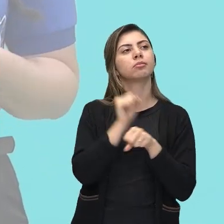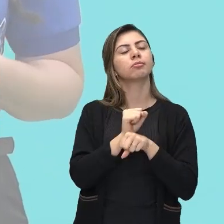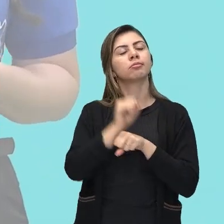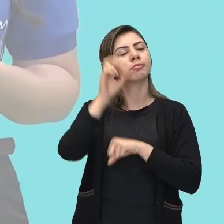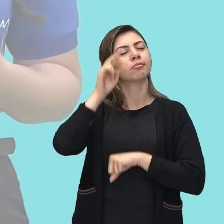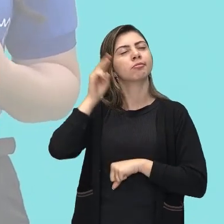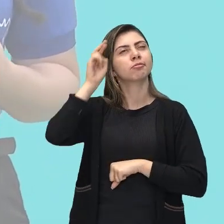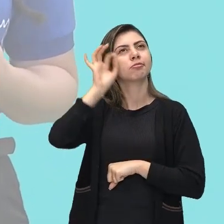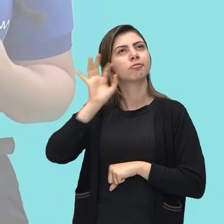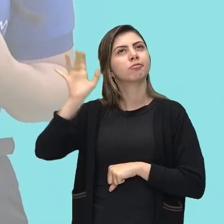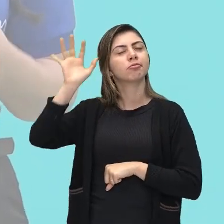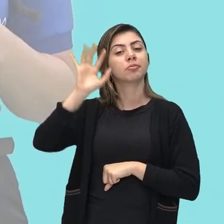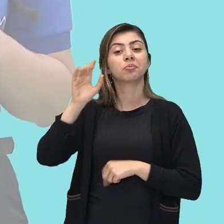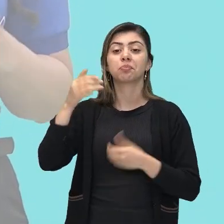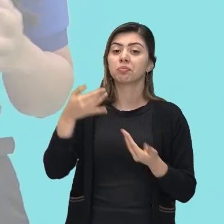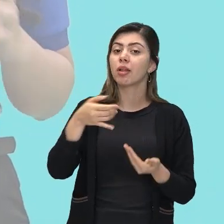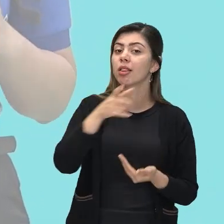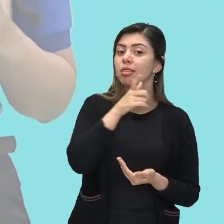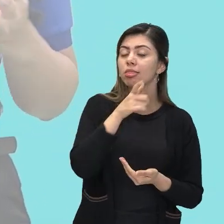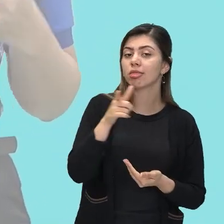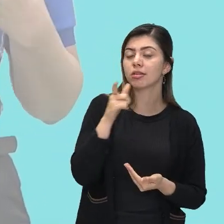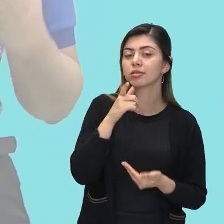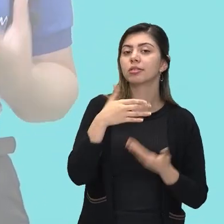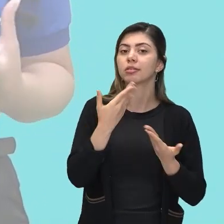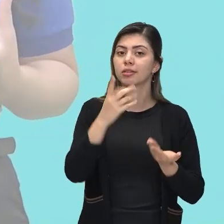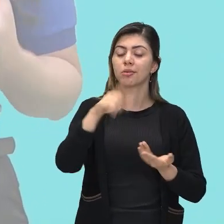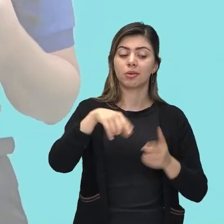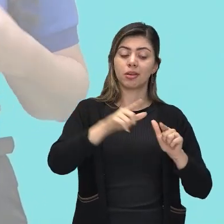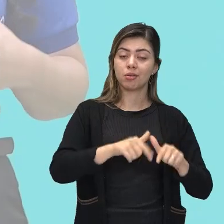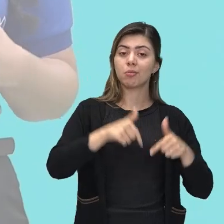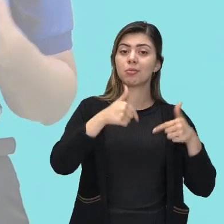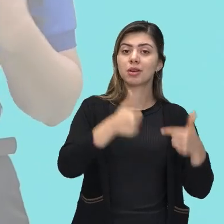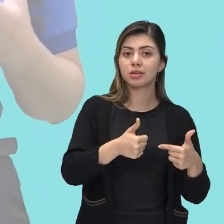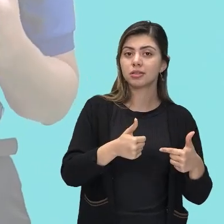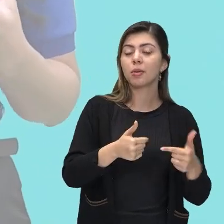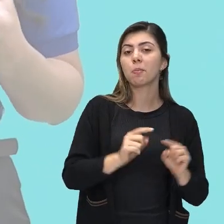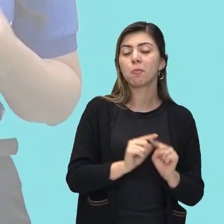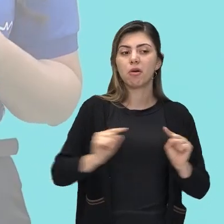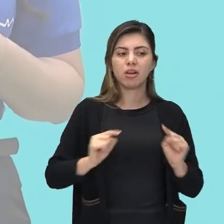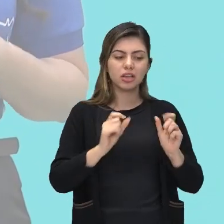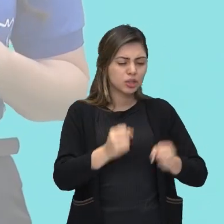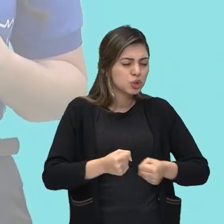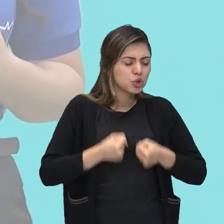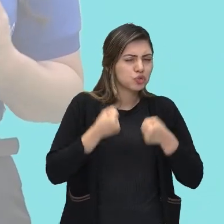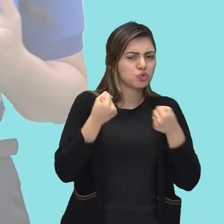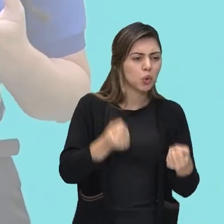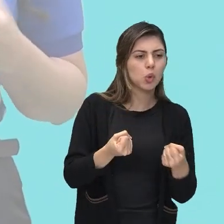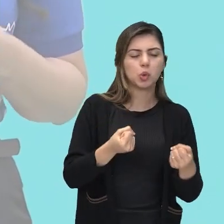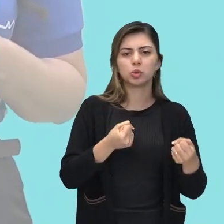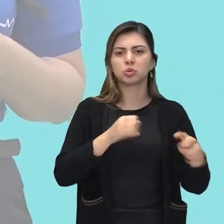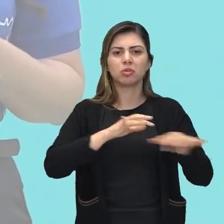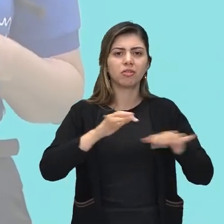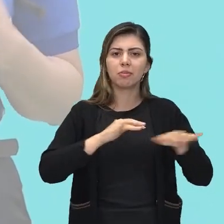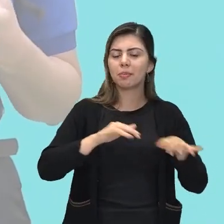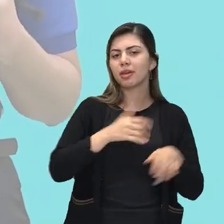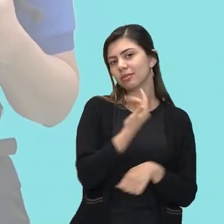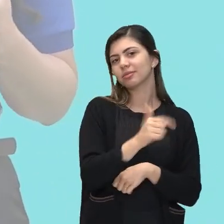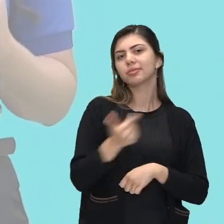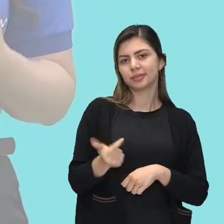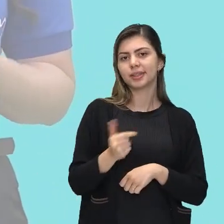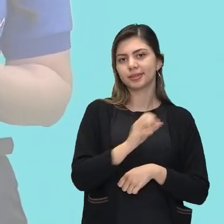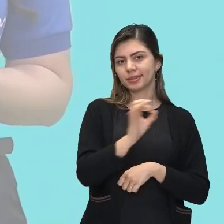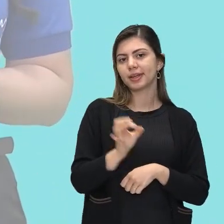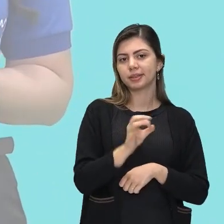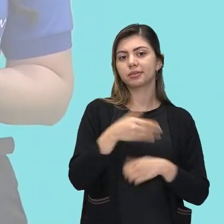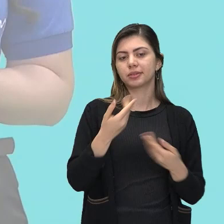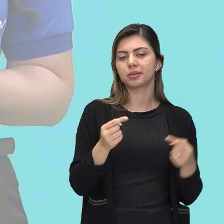pouco, né? De lanchar. Então, são ações que são executadas e não demandam de tanta energia, né? Não demandam de tanto